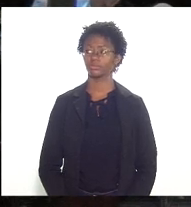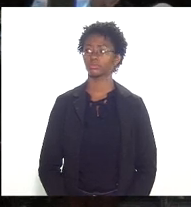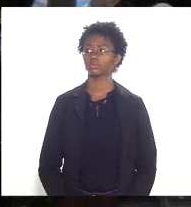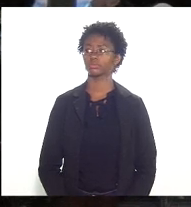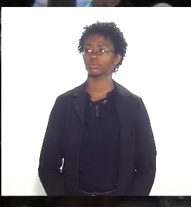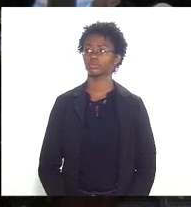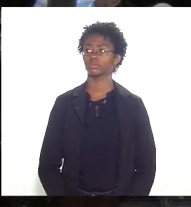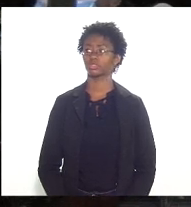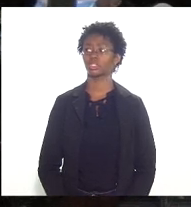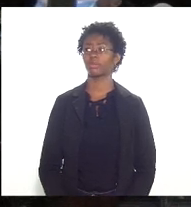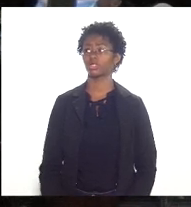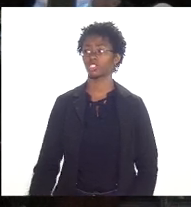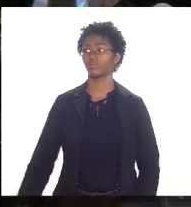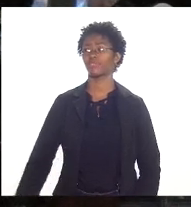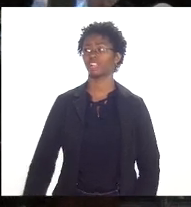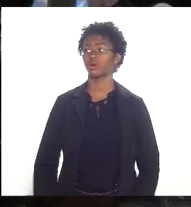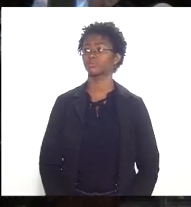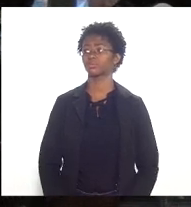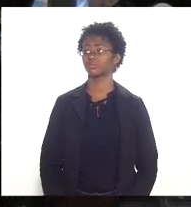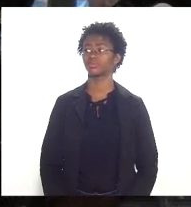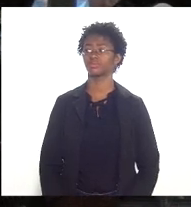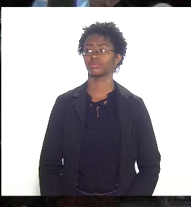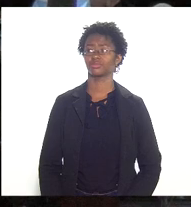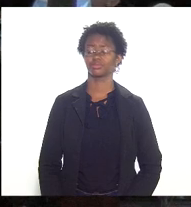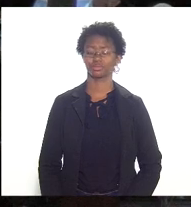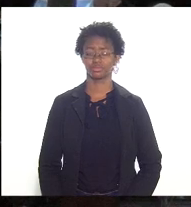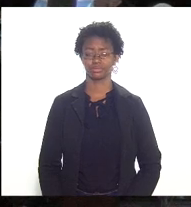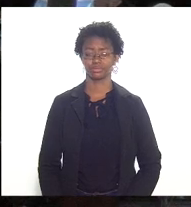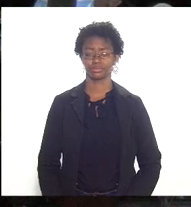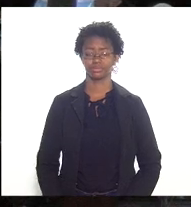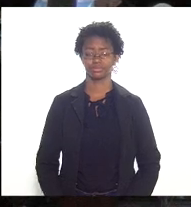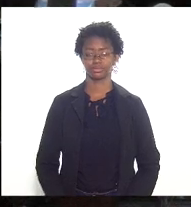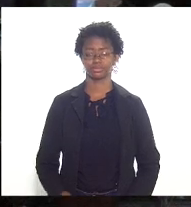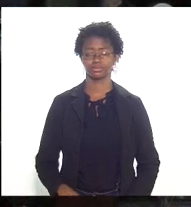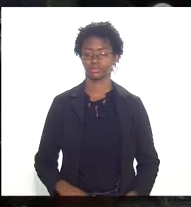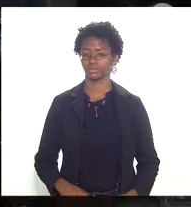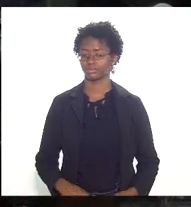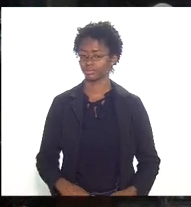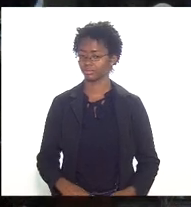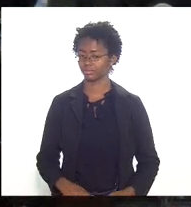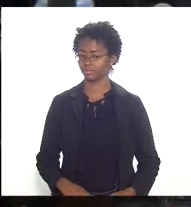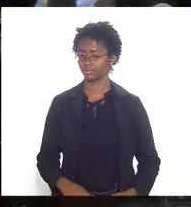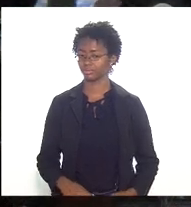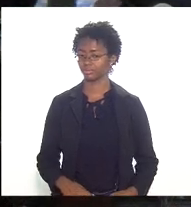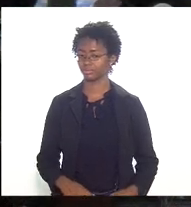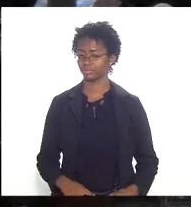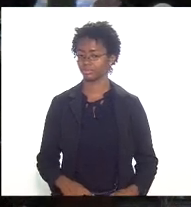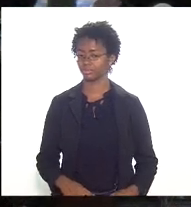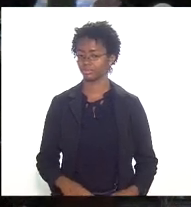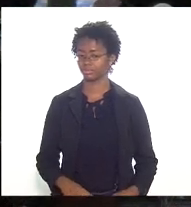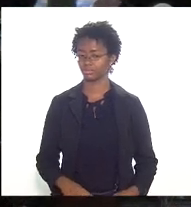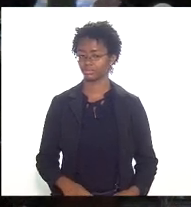o deputado Gustavo Schmidt em baixo